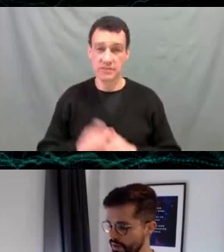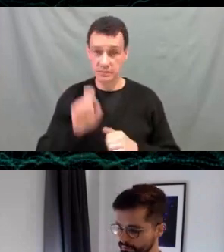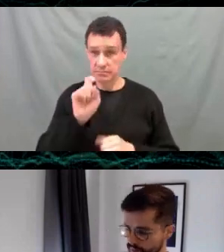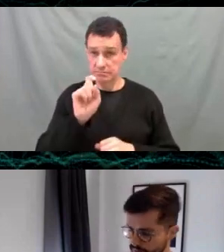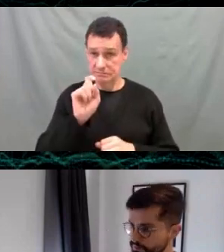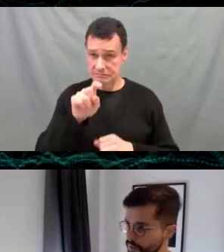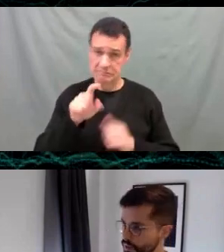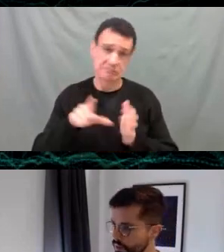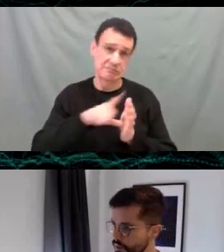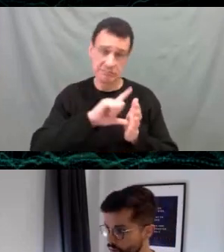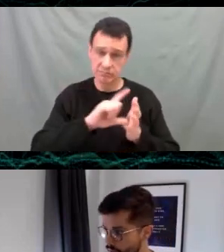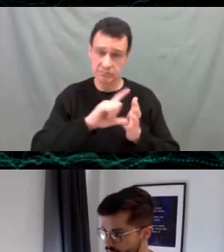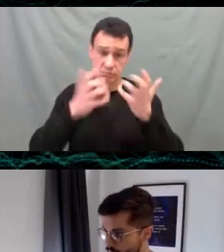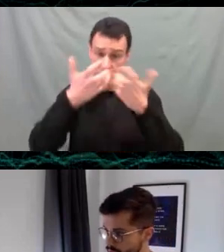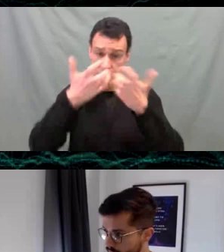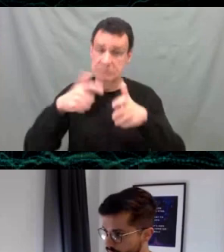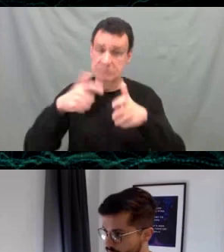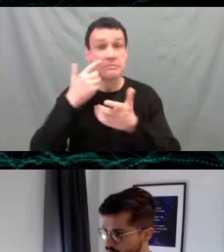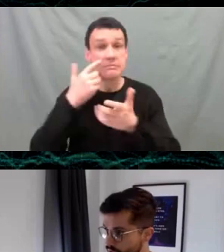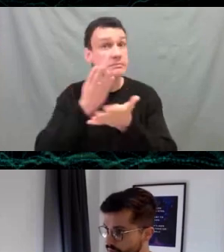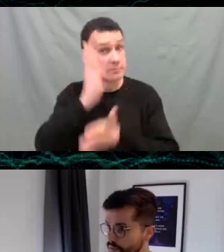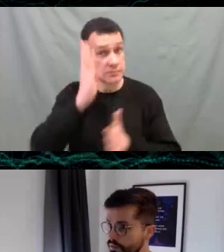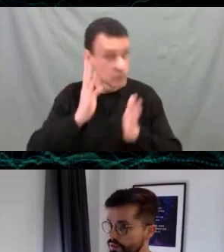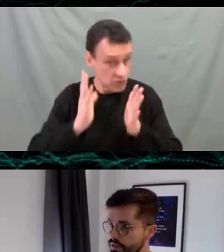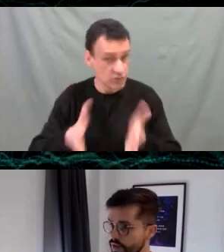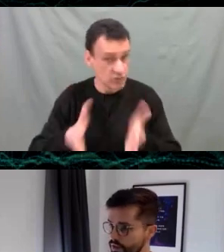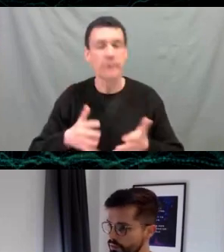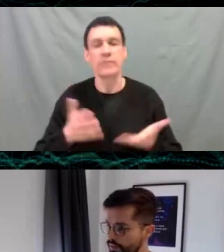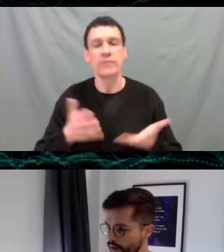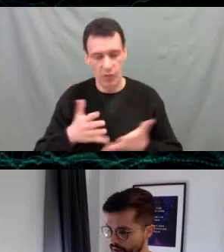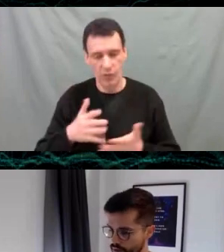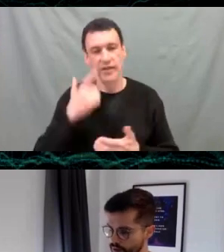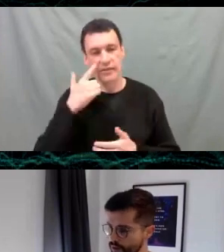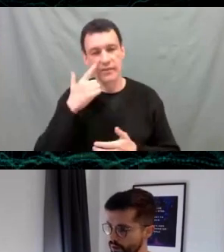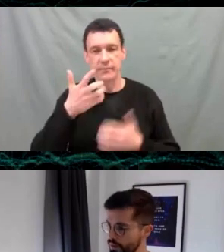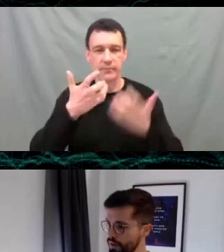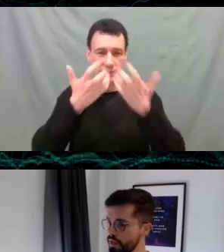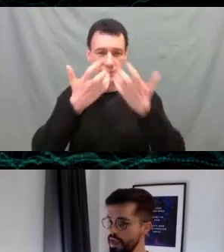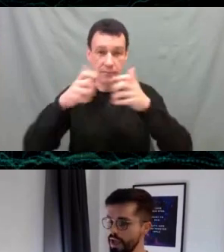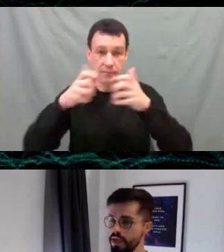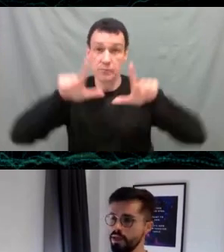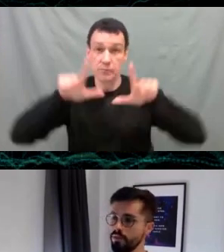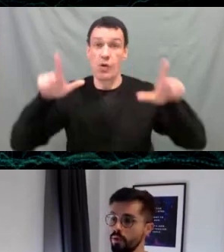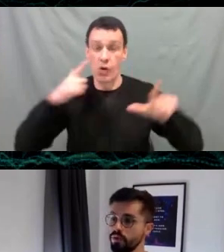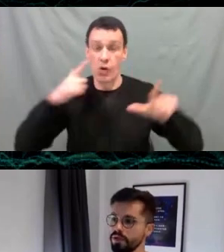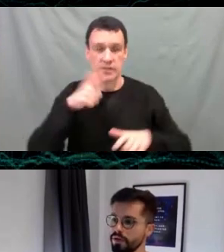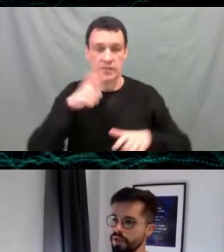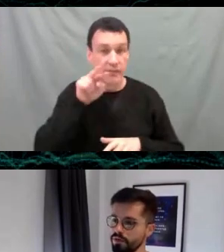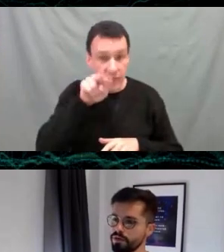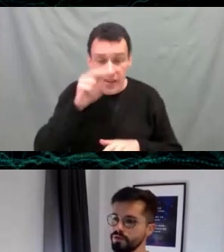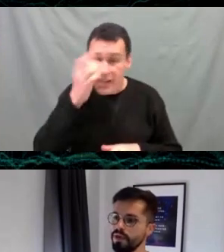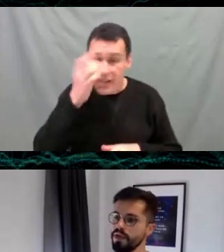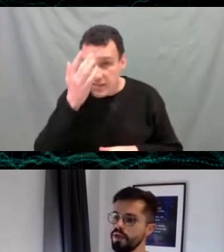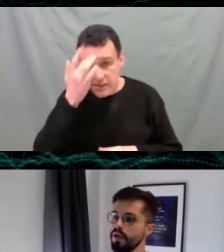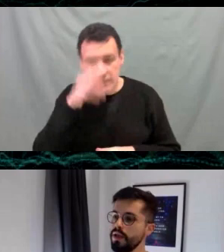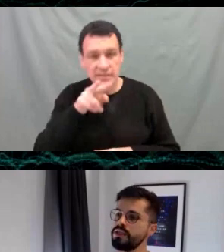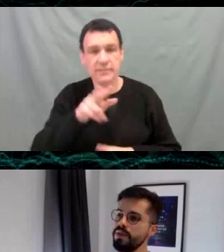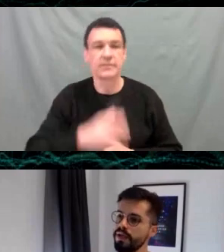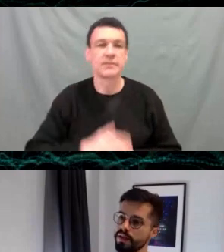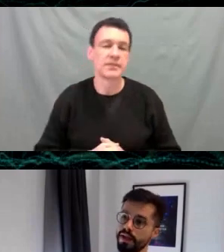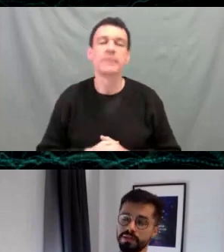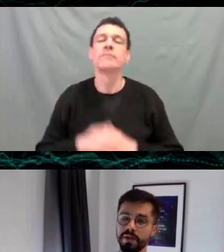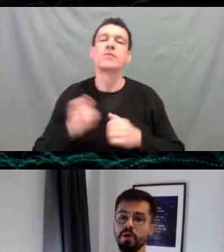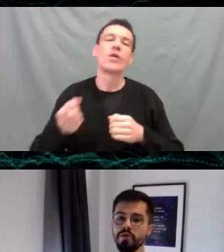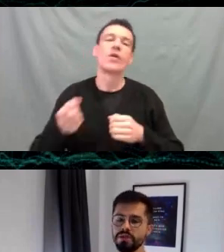antigamente para validar tá então eu vou fazer você tá isso aqui de novo vocês verem uma tela maior E aí voltando aqui no nosso